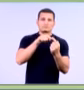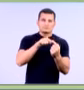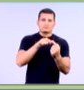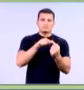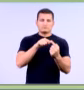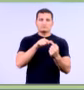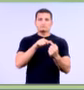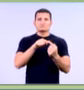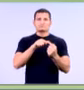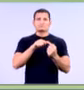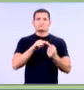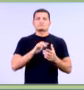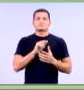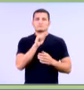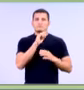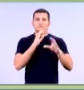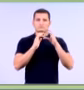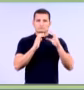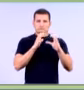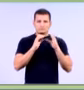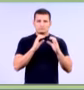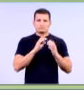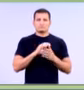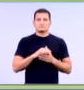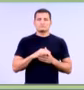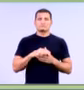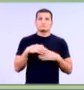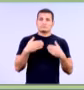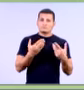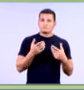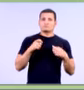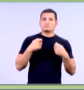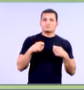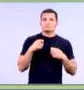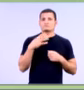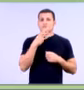intenção dessa comunicação. Para isso, nós precisamos conhecer